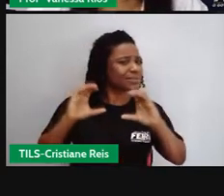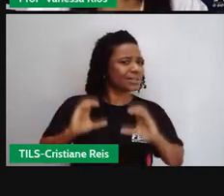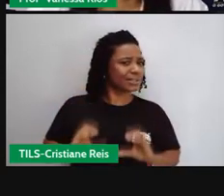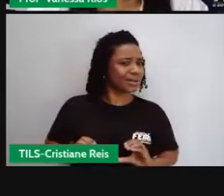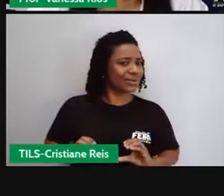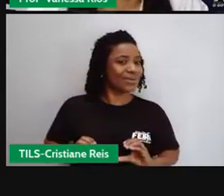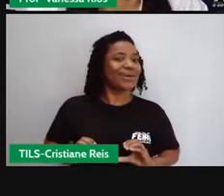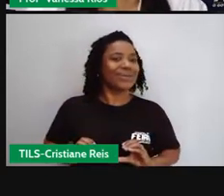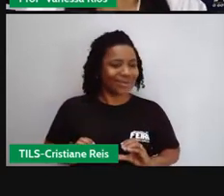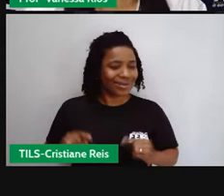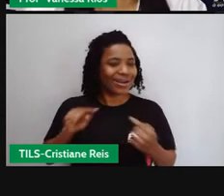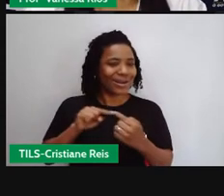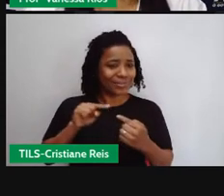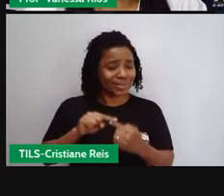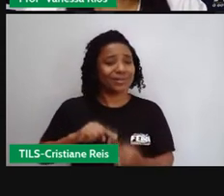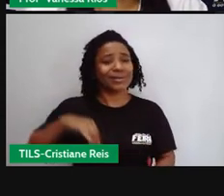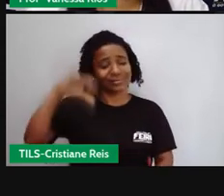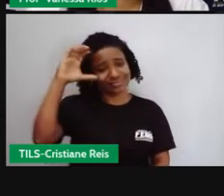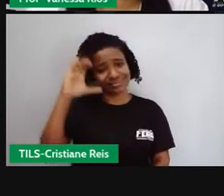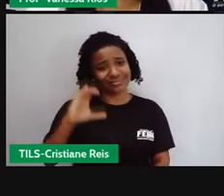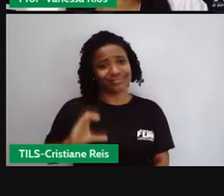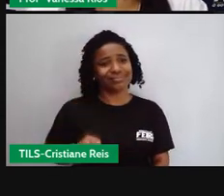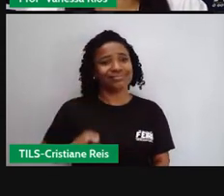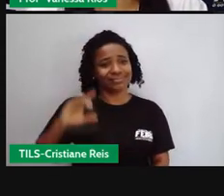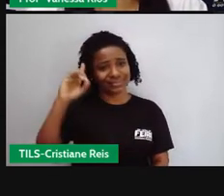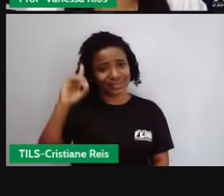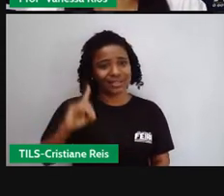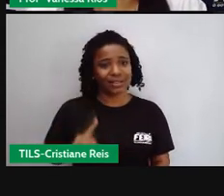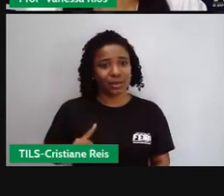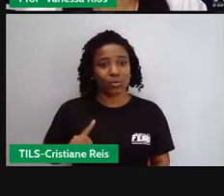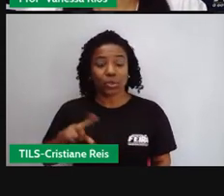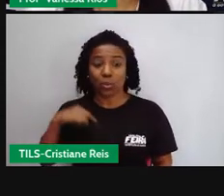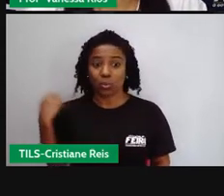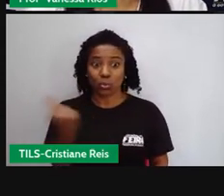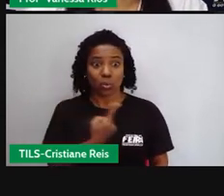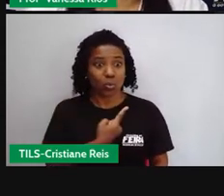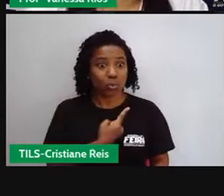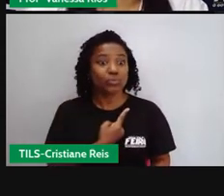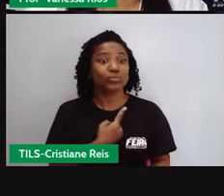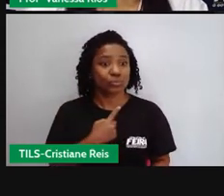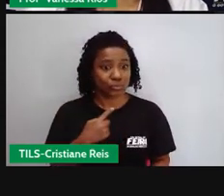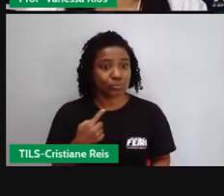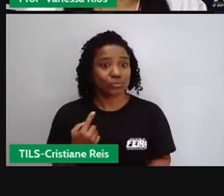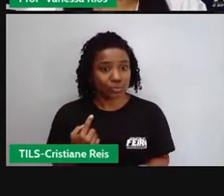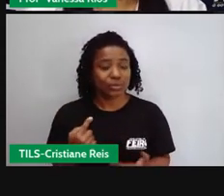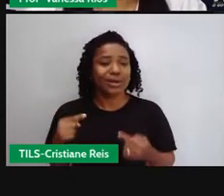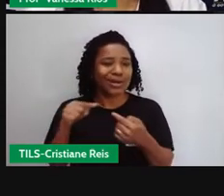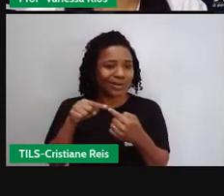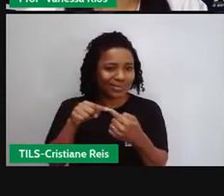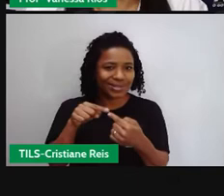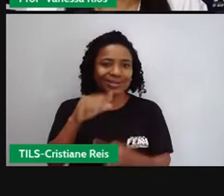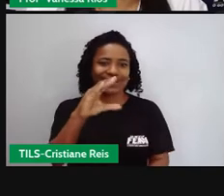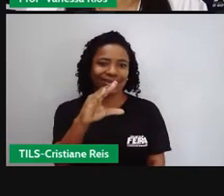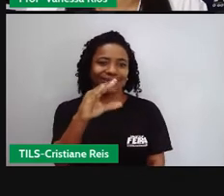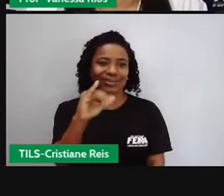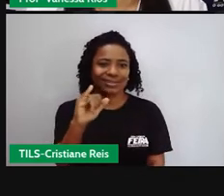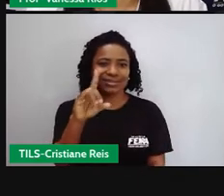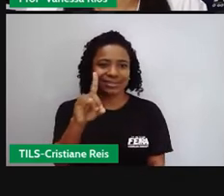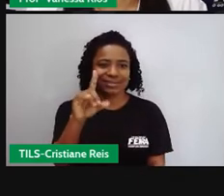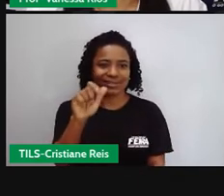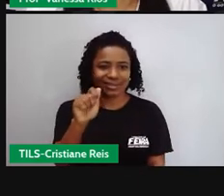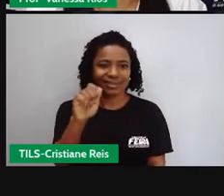cidadão. Então, todos nós, né, somos cidadãos. Todos nós, adultos,